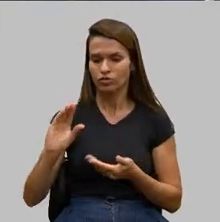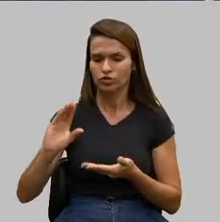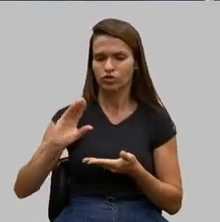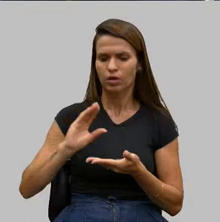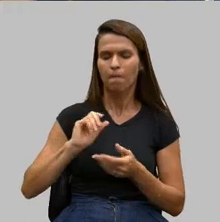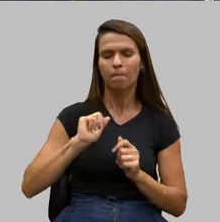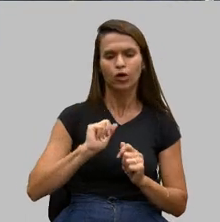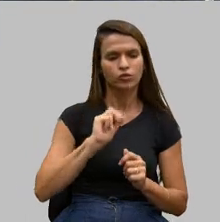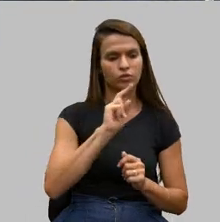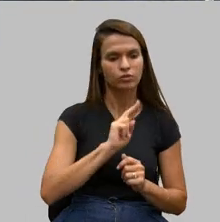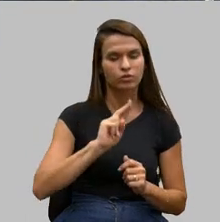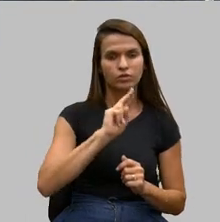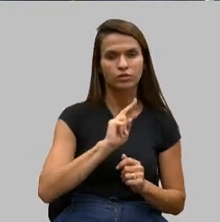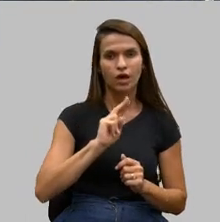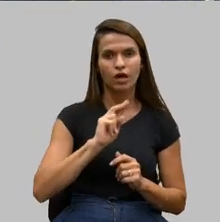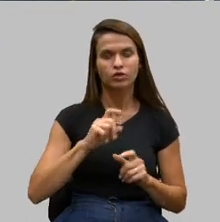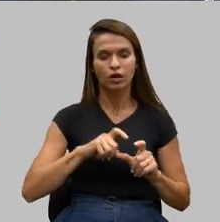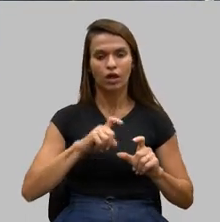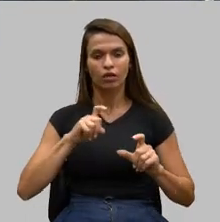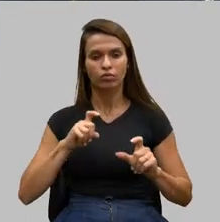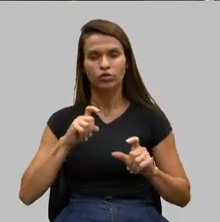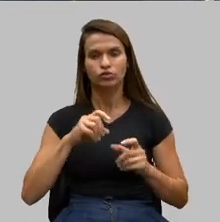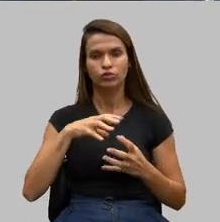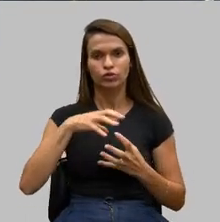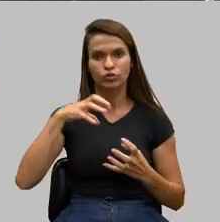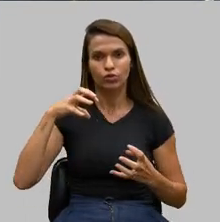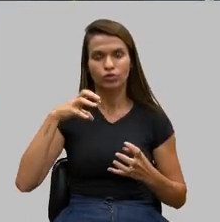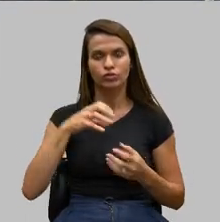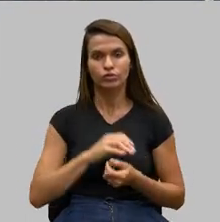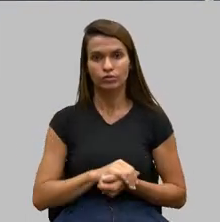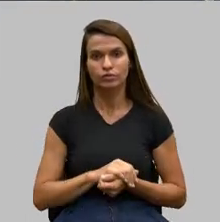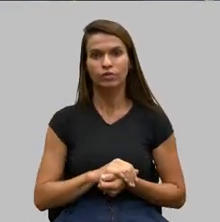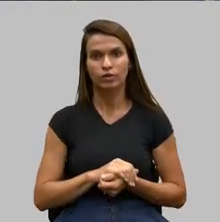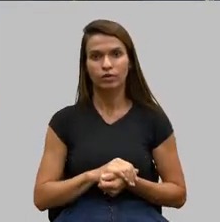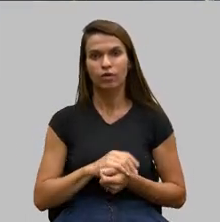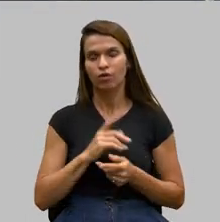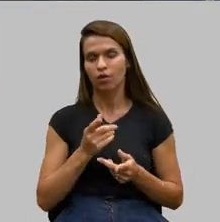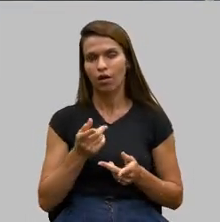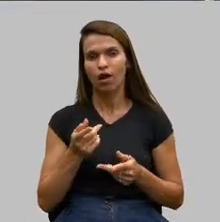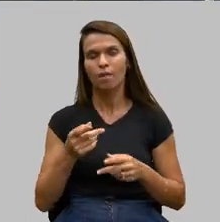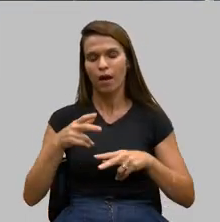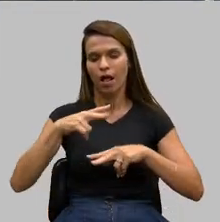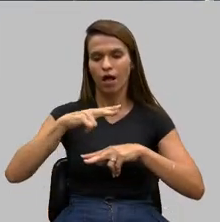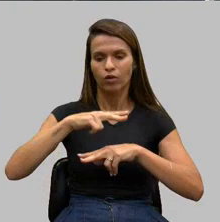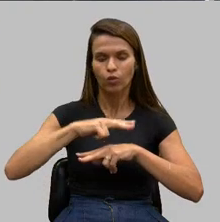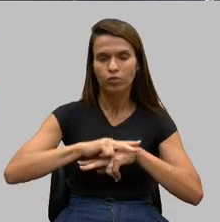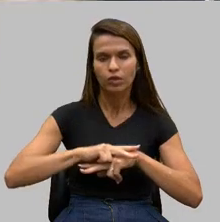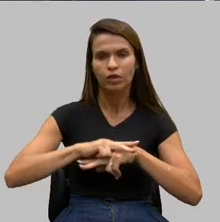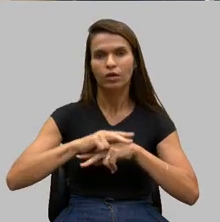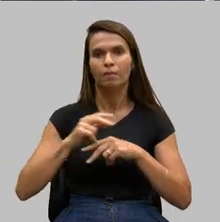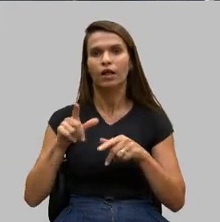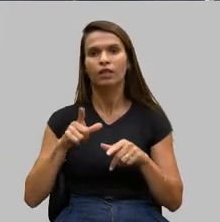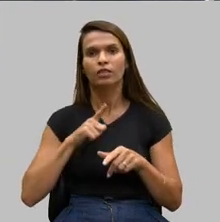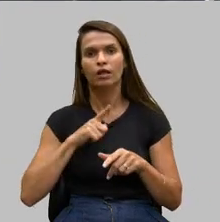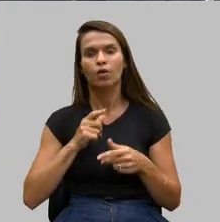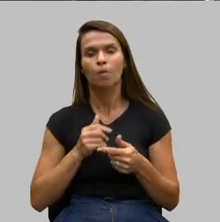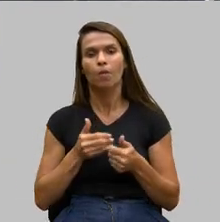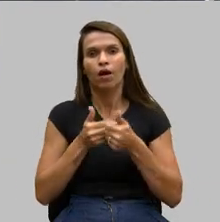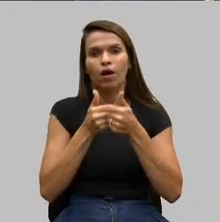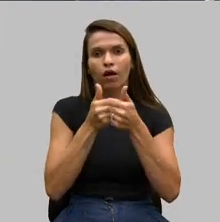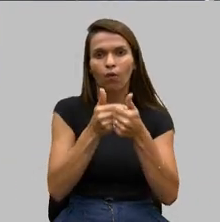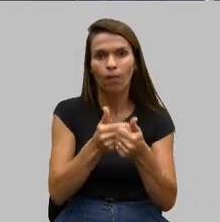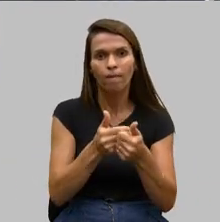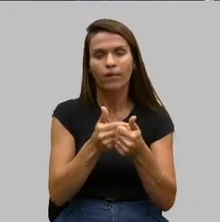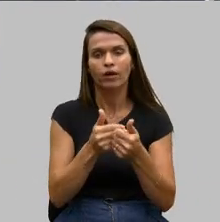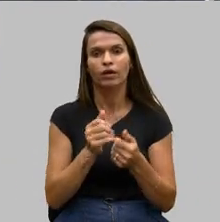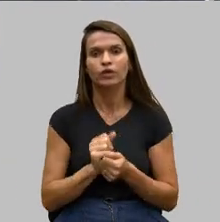para as questões de autonomia do Idoso né uma internação para ter um acompanhante o medicamento que se compra para